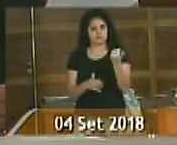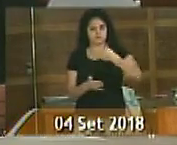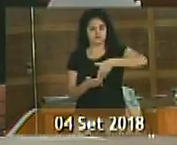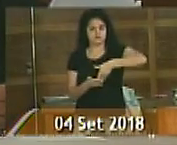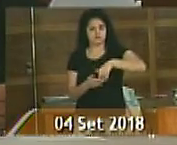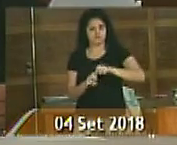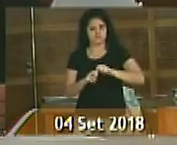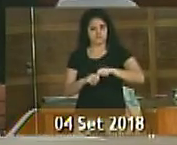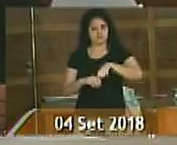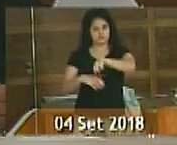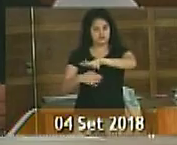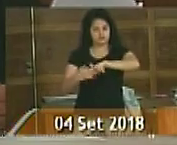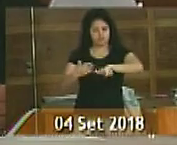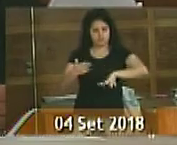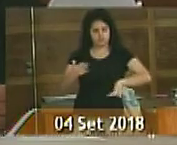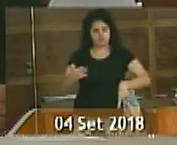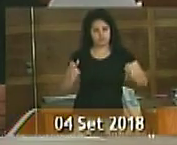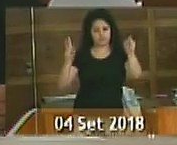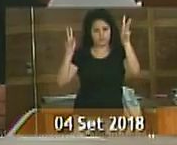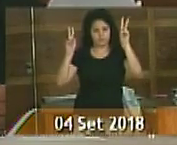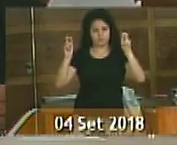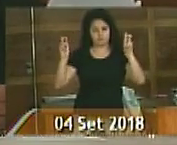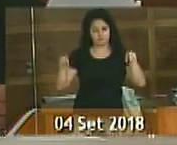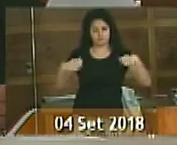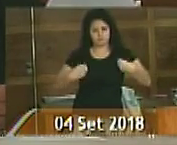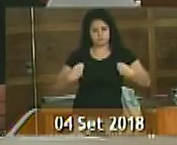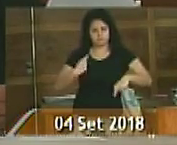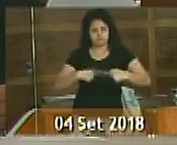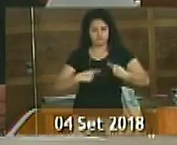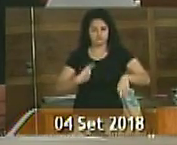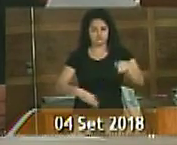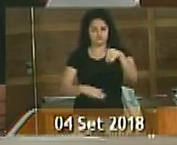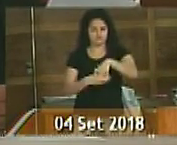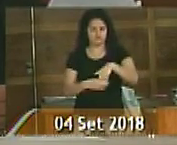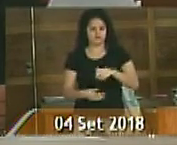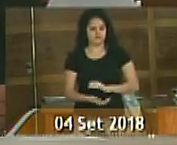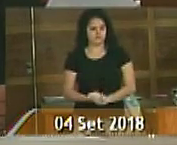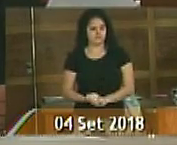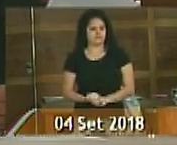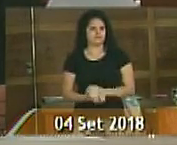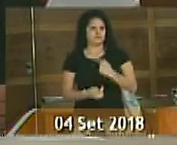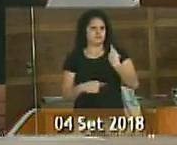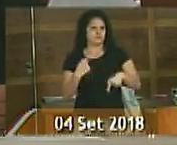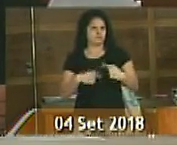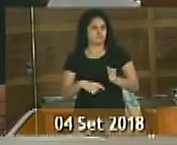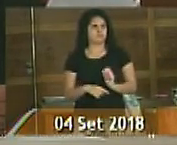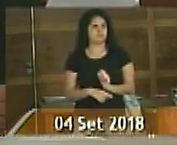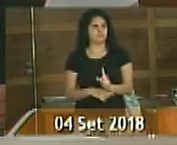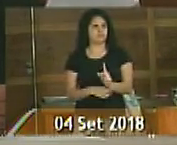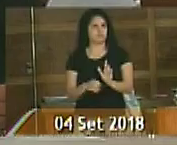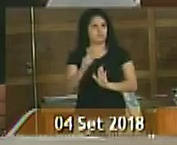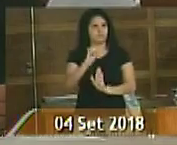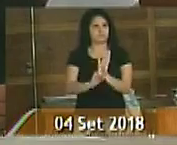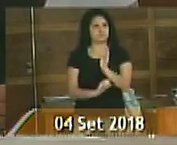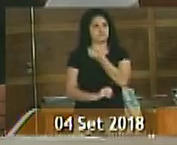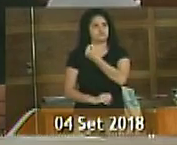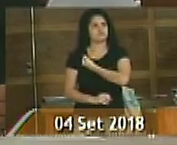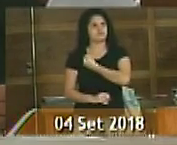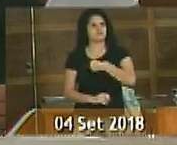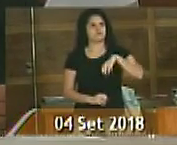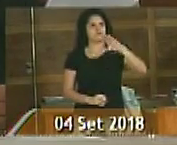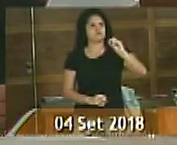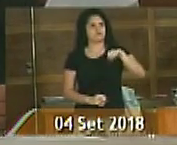secretário que fizesse a leitura das matérias constantes na ordem do dia a saber. Em discussão única, ofício de número